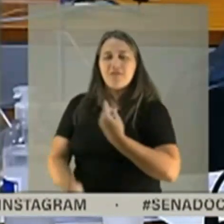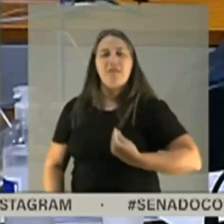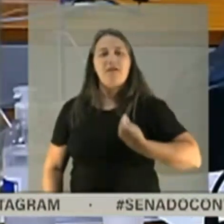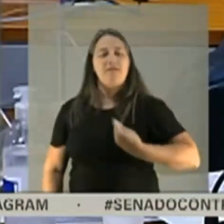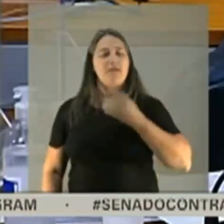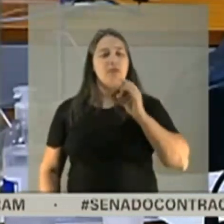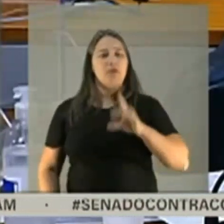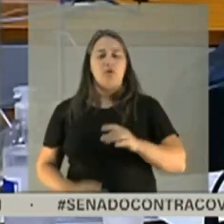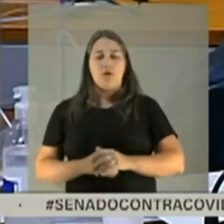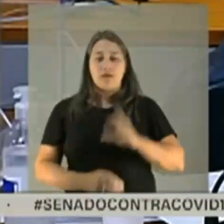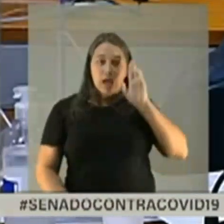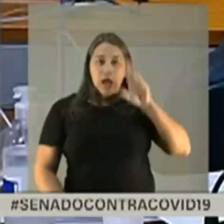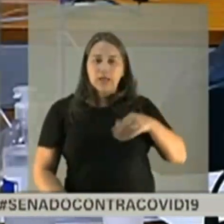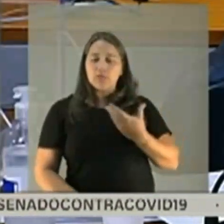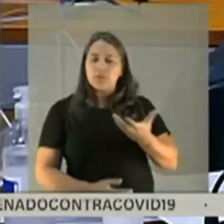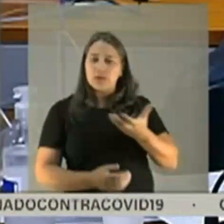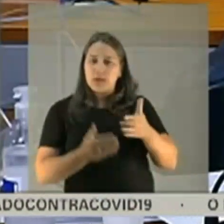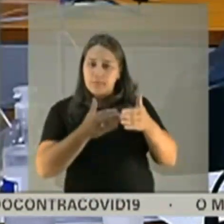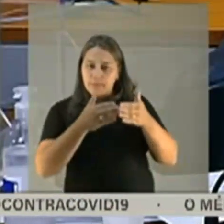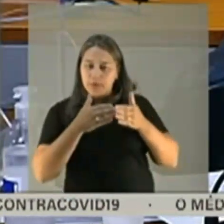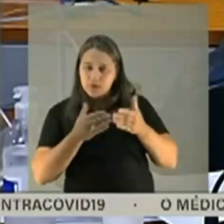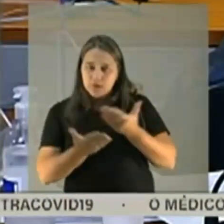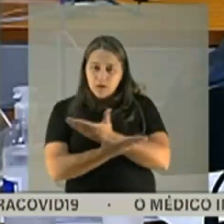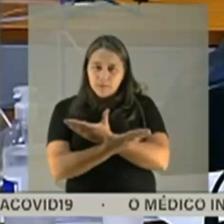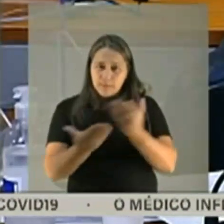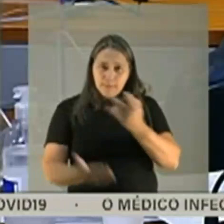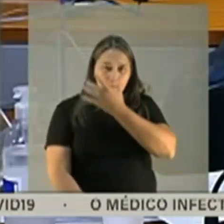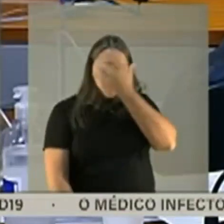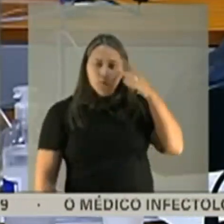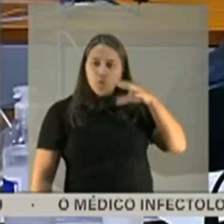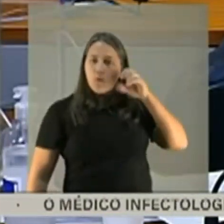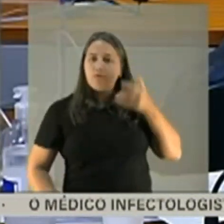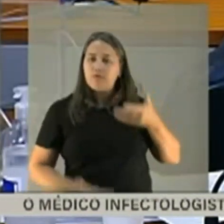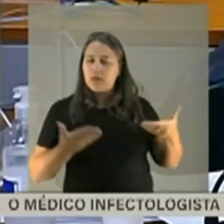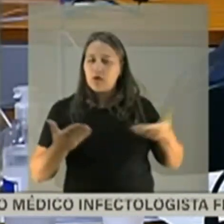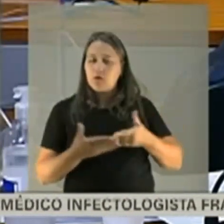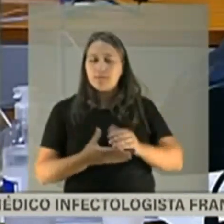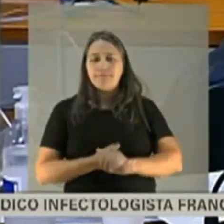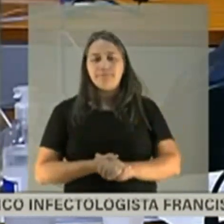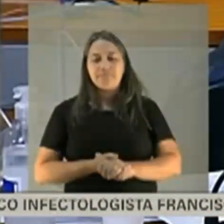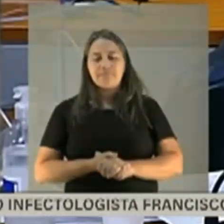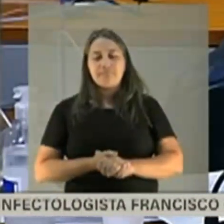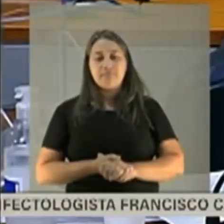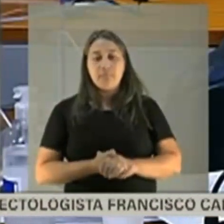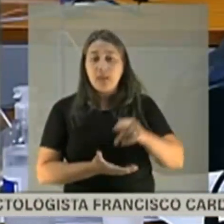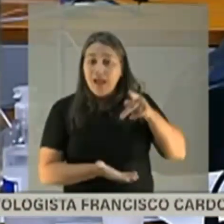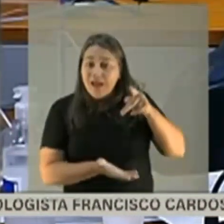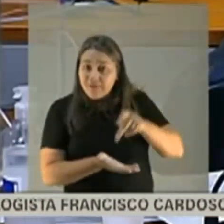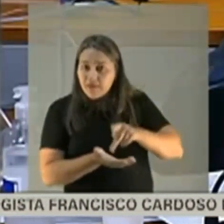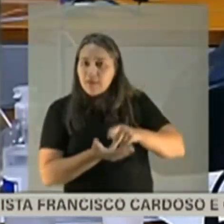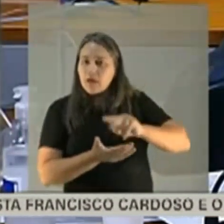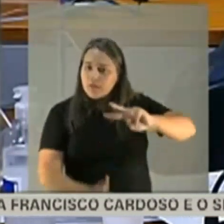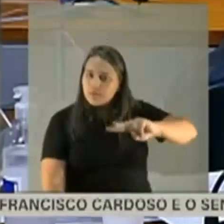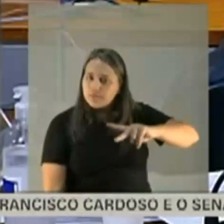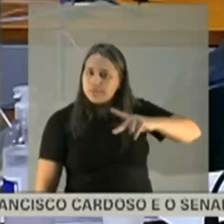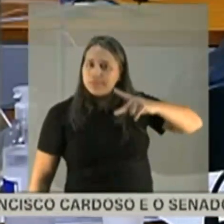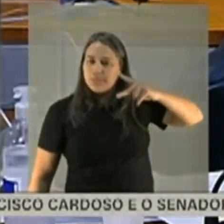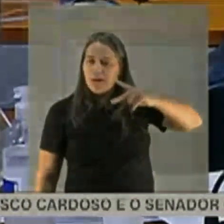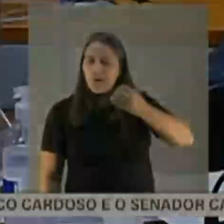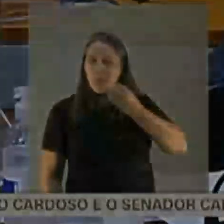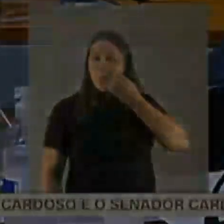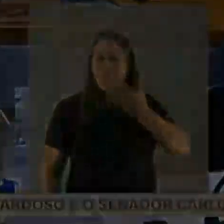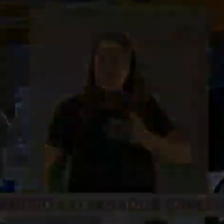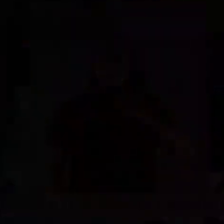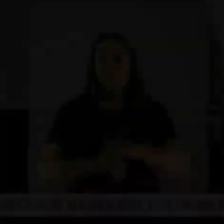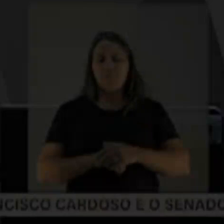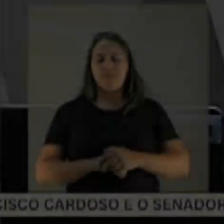só essa razão que eu queria pedir às pessoas que estão nos ouvindo, que eu acho que isso, a verdade vai triunfar, o bem sempre prevalece.